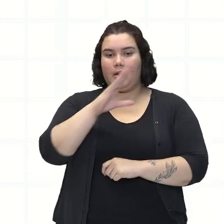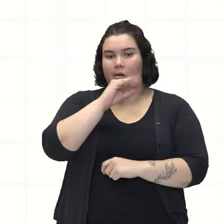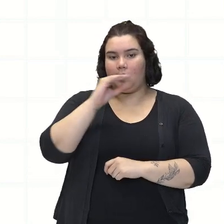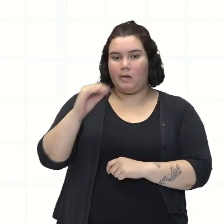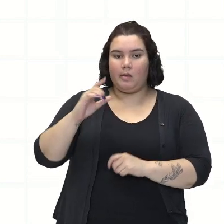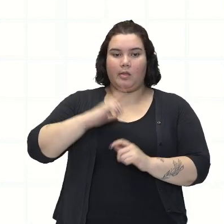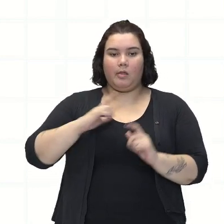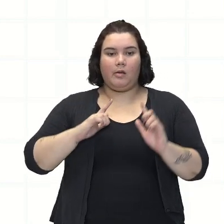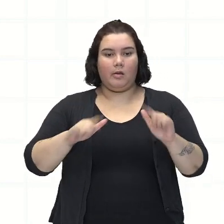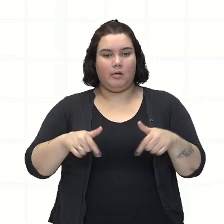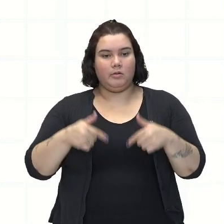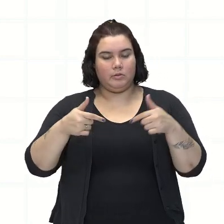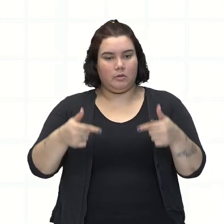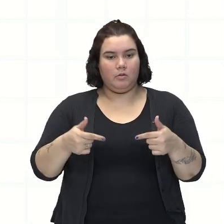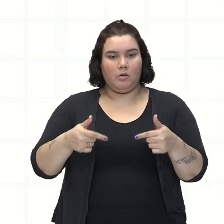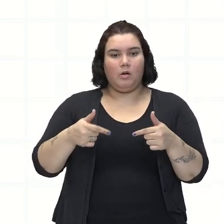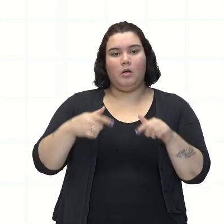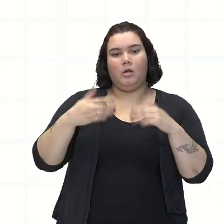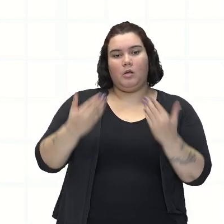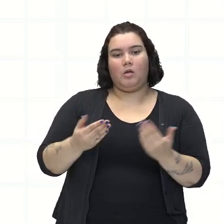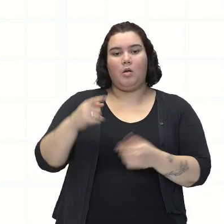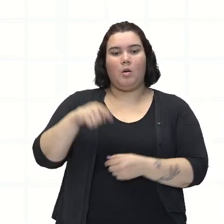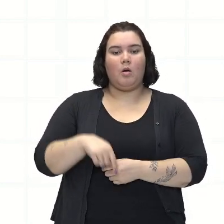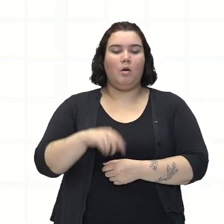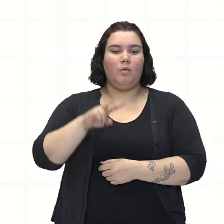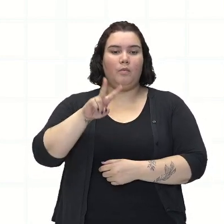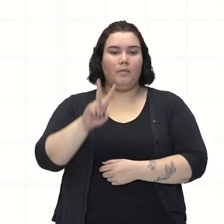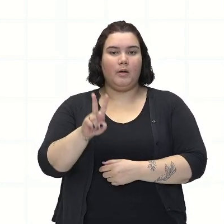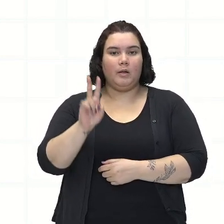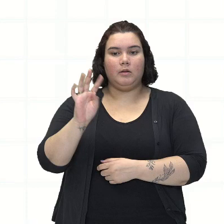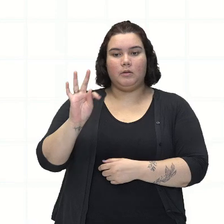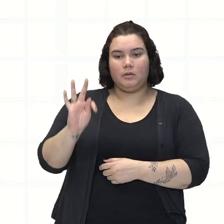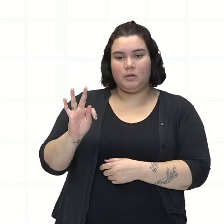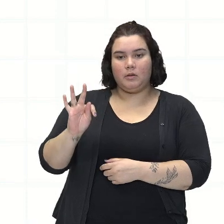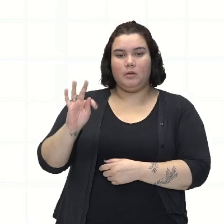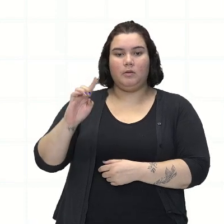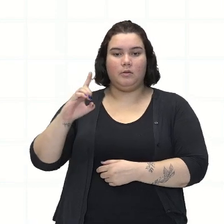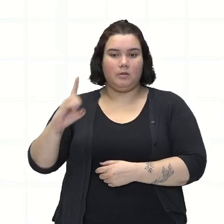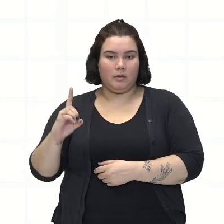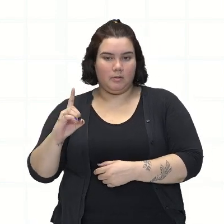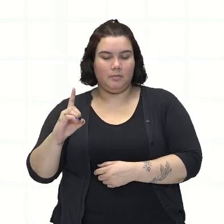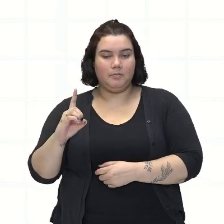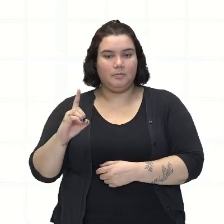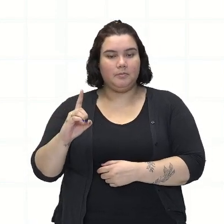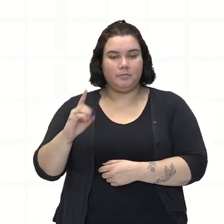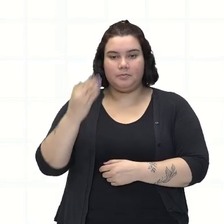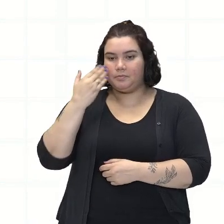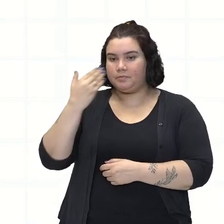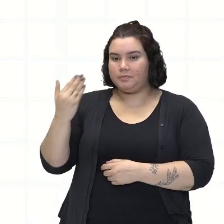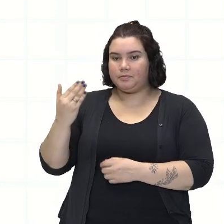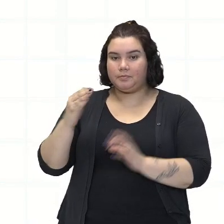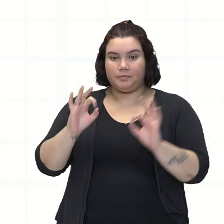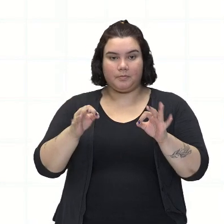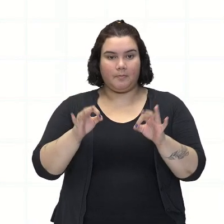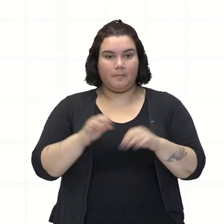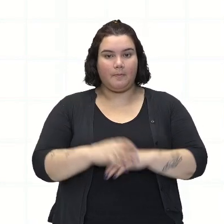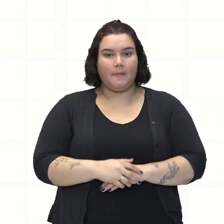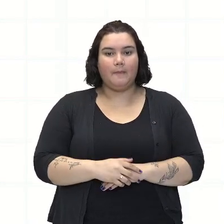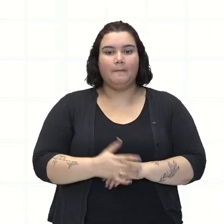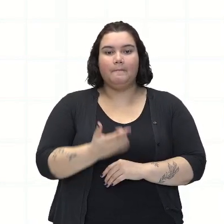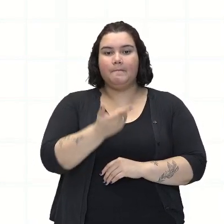essa ação. Nós temos aí verbo transitivo direto. Perfeito?